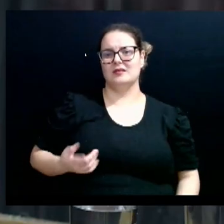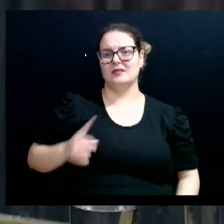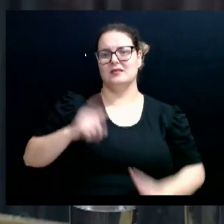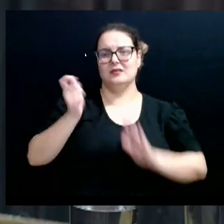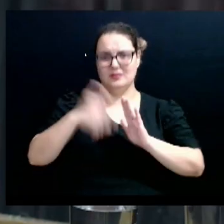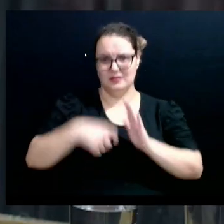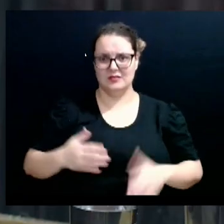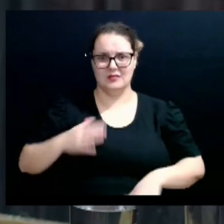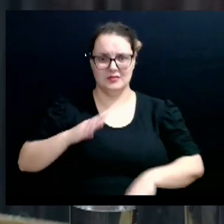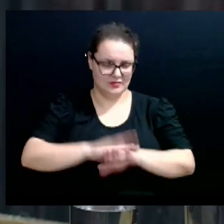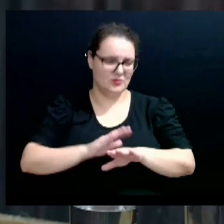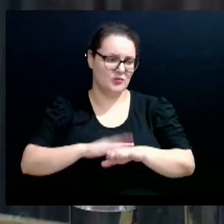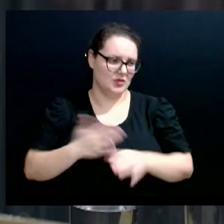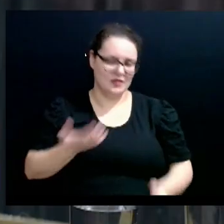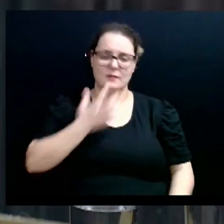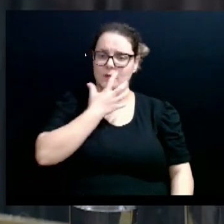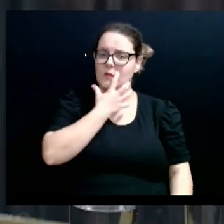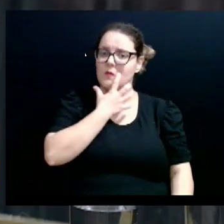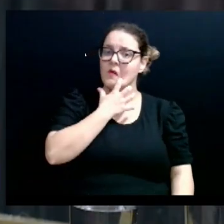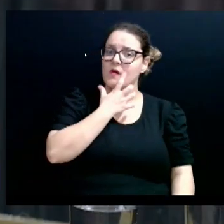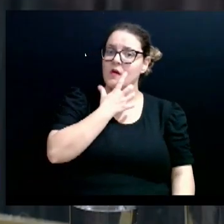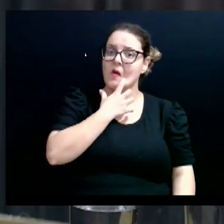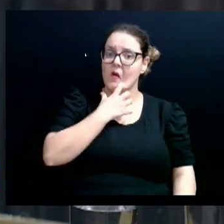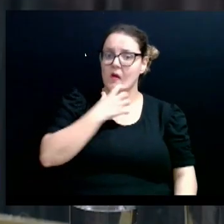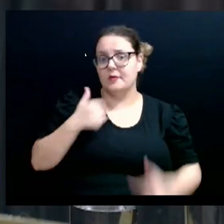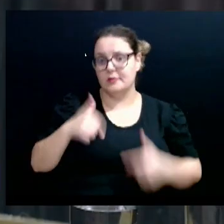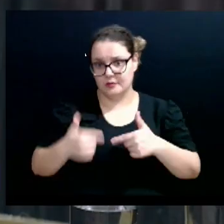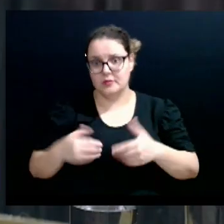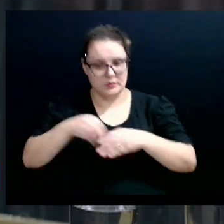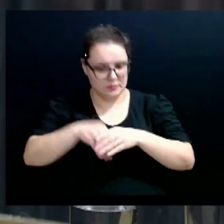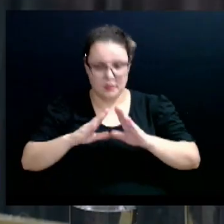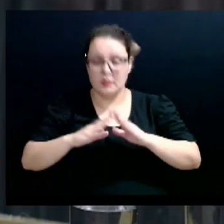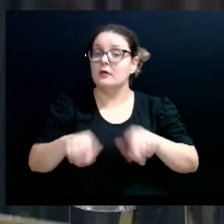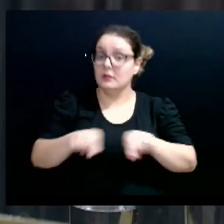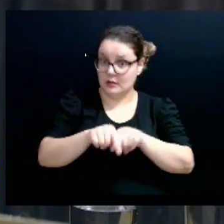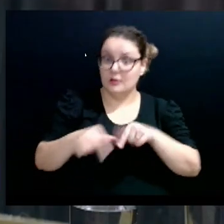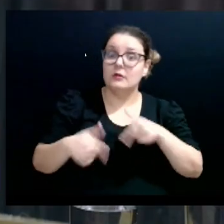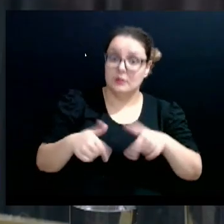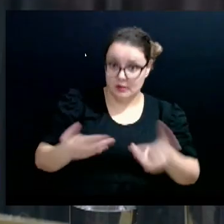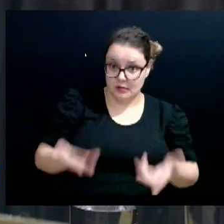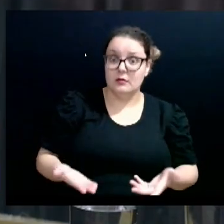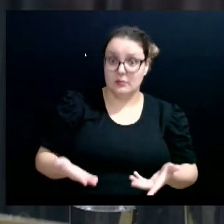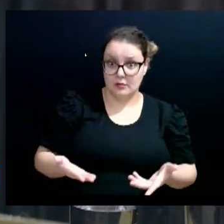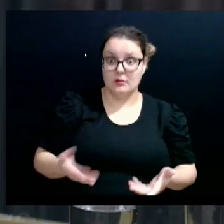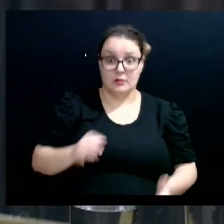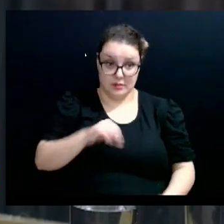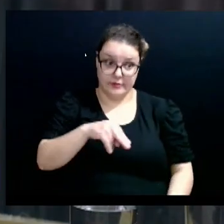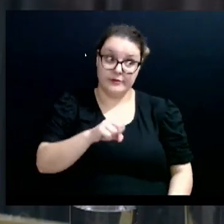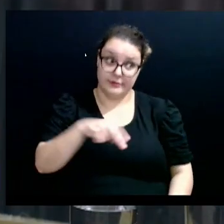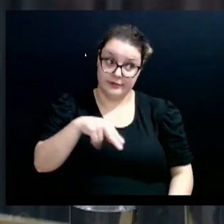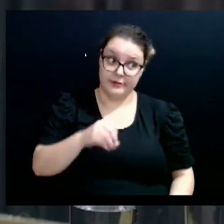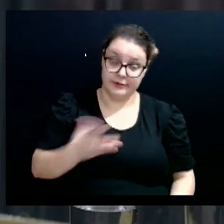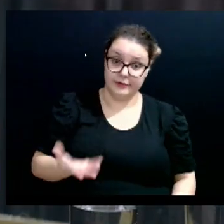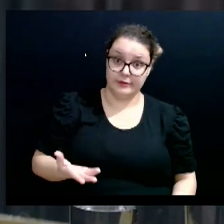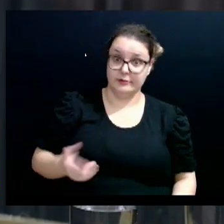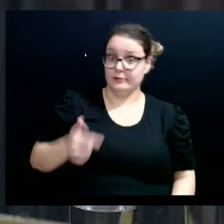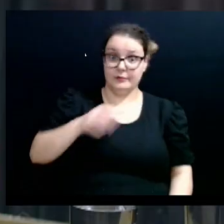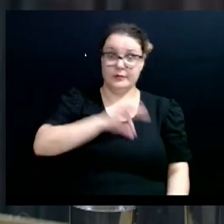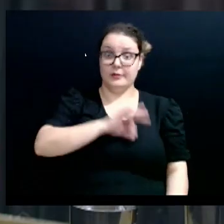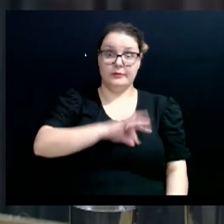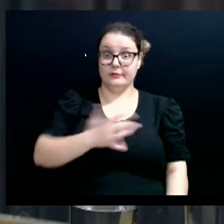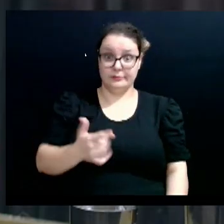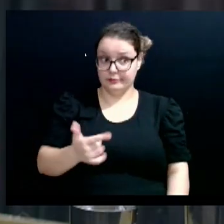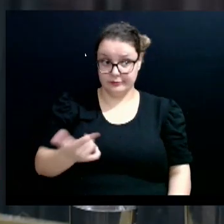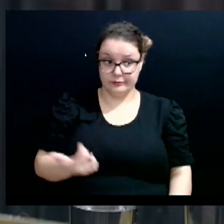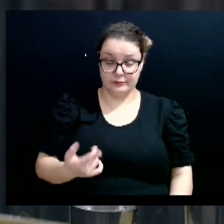né, Aham. o próprio trabalho, porque estar em casa é um Super trabalho trabalho. insano, Aham, inclusive, é né, porque não tem verdade. remuneração e não tem